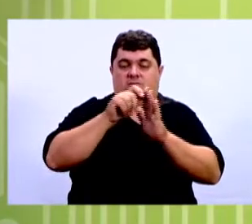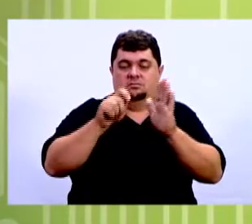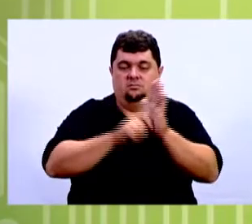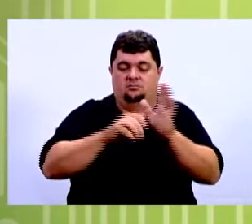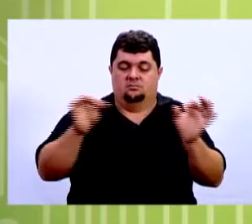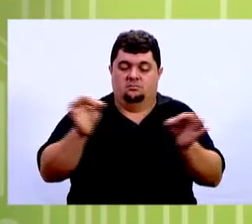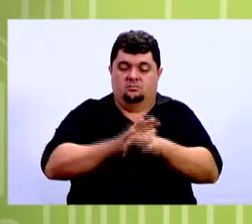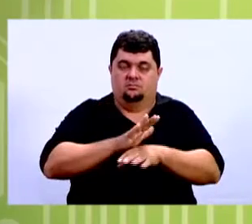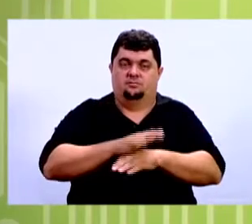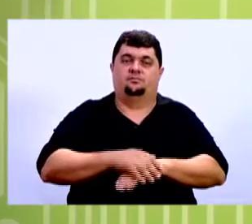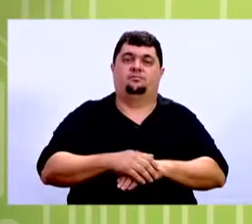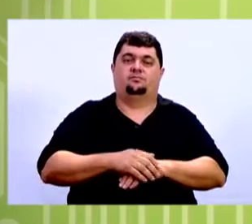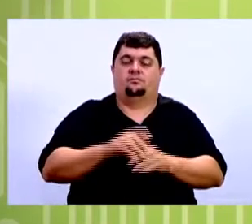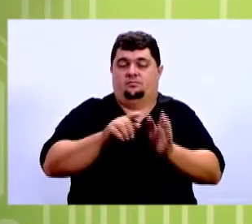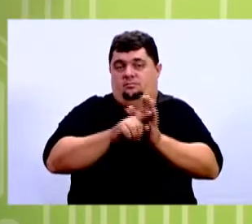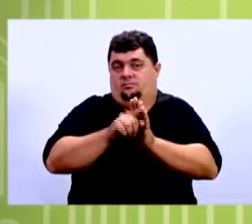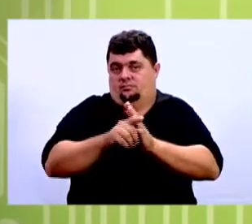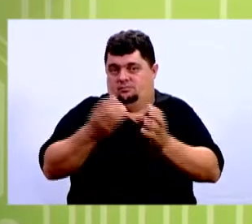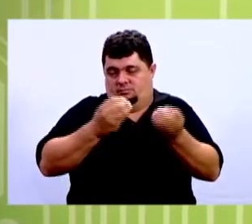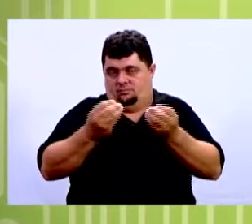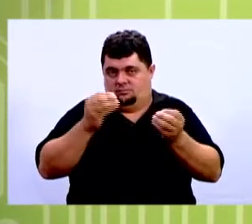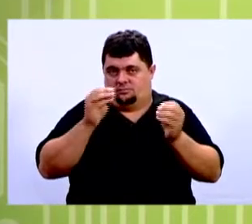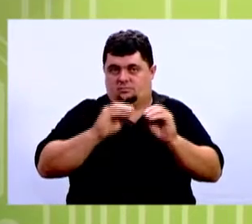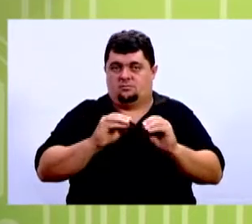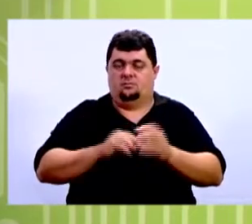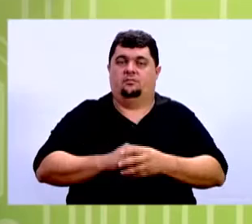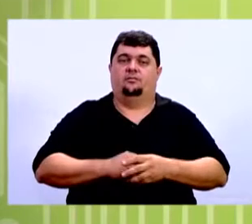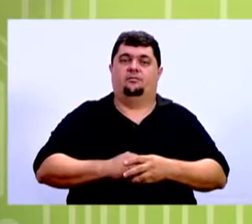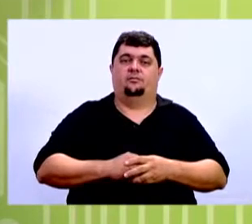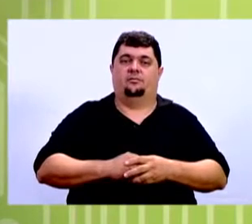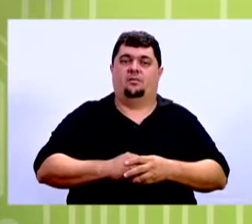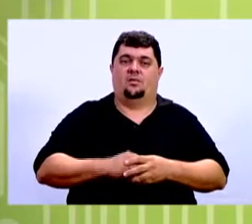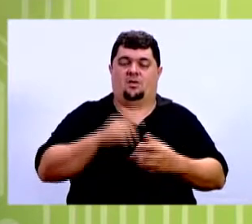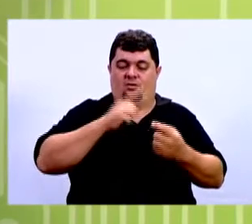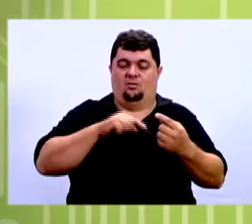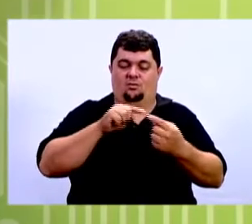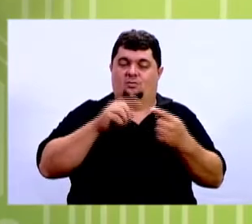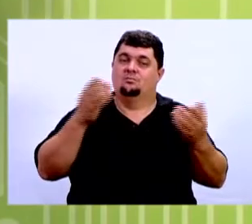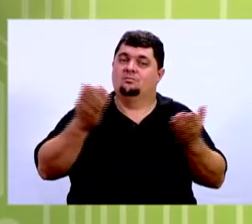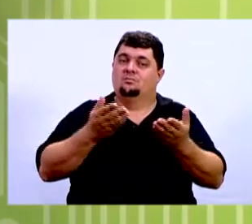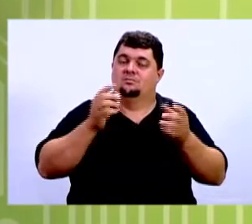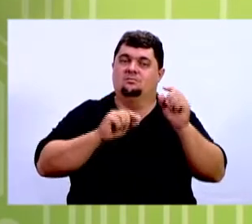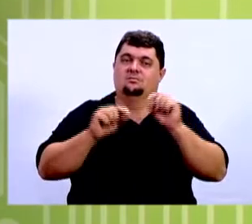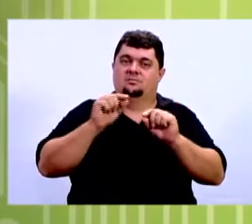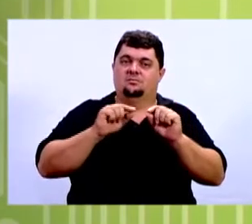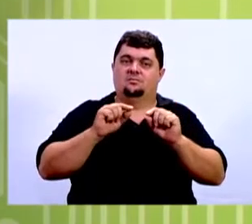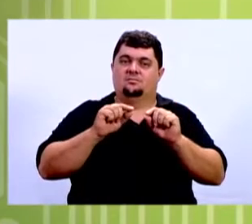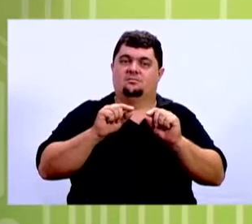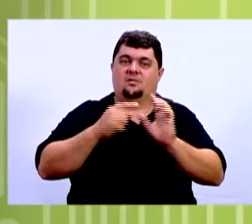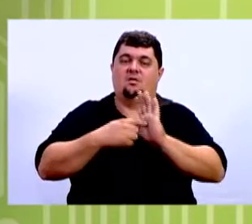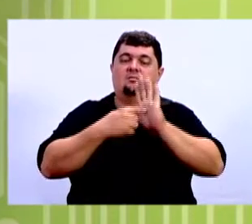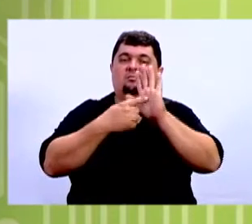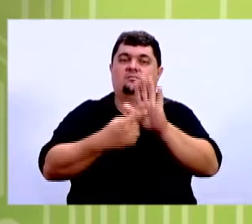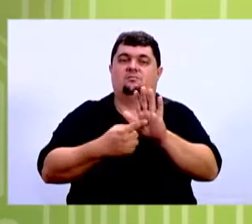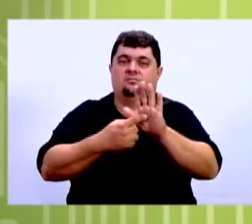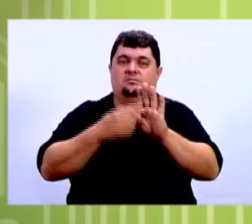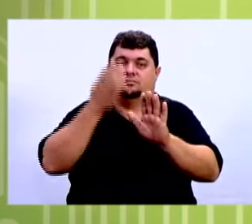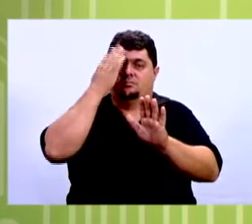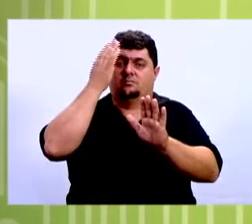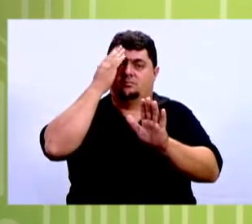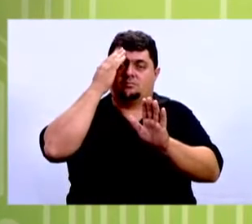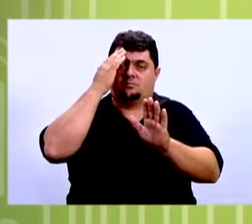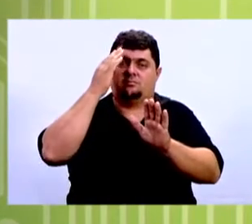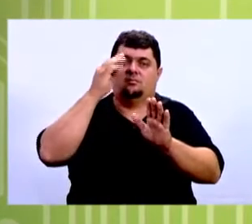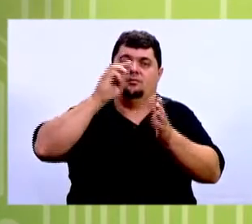dessa pesquisa, como é que você implementar isso. Então o objetivo da nossa aula de hoje é apresentar, então, compreender esses